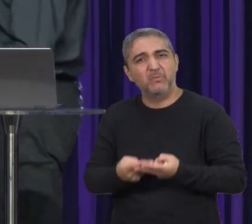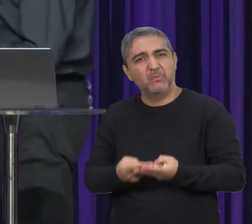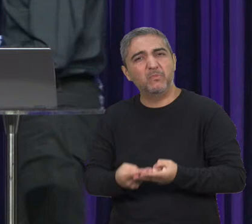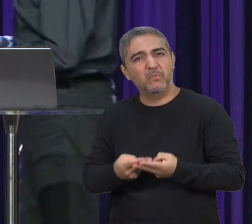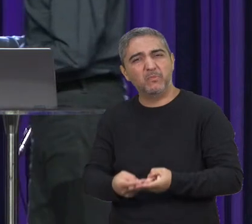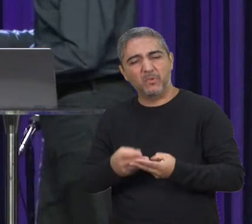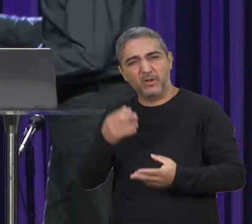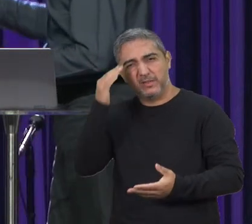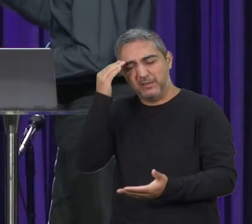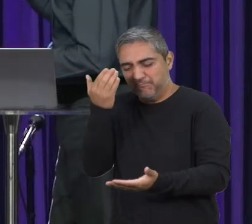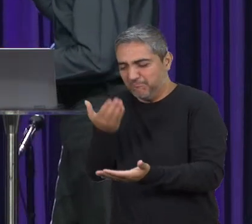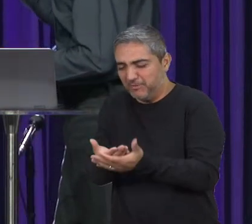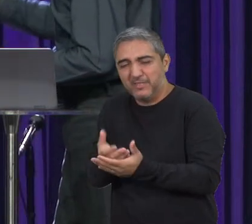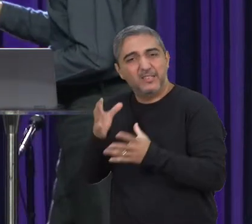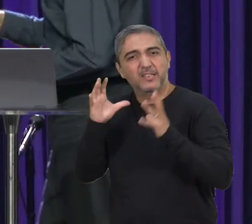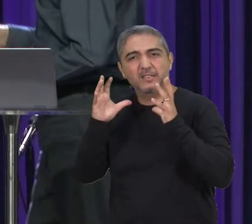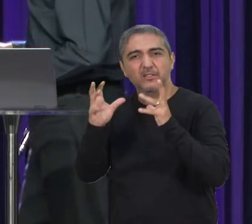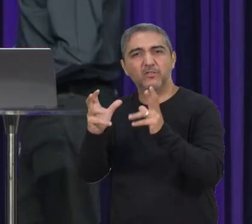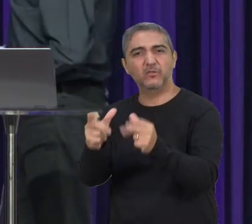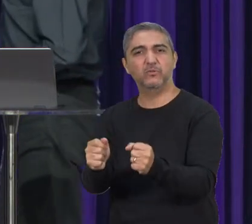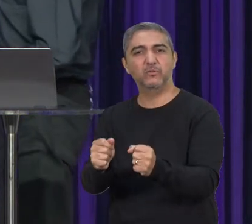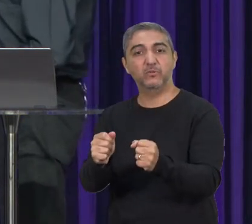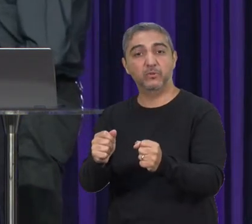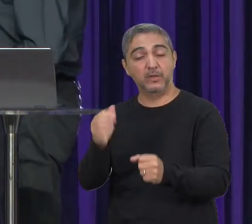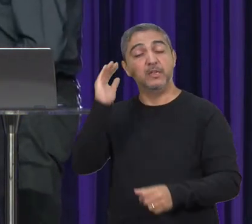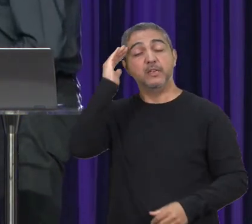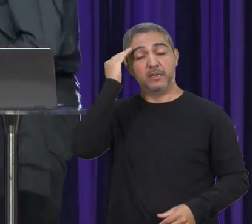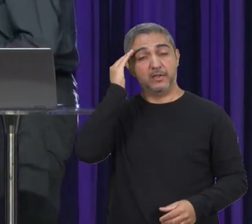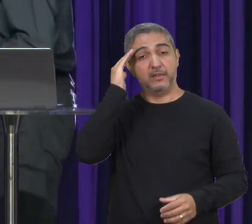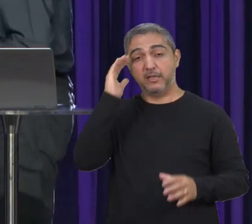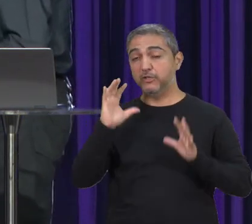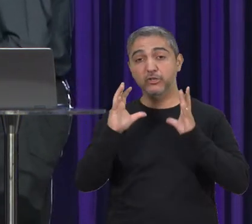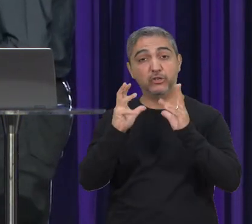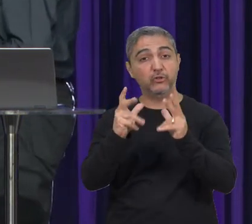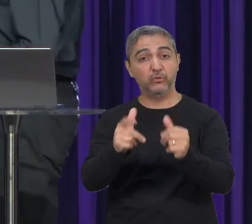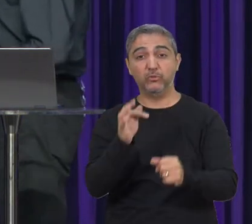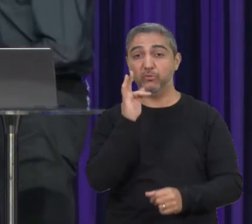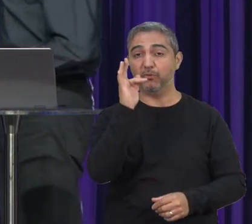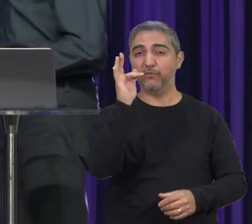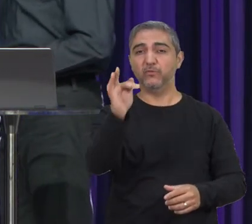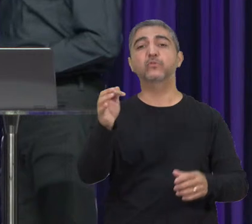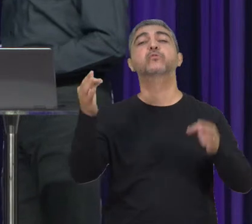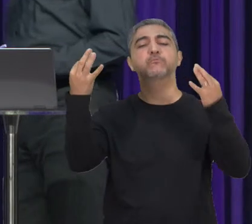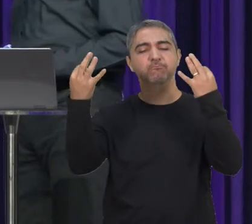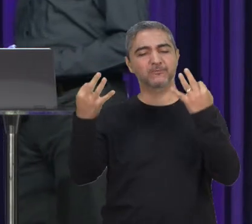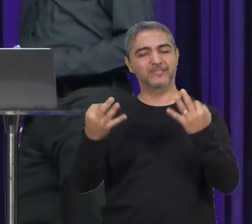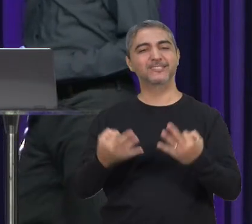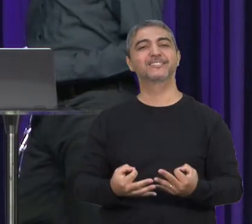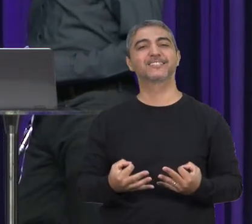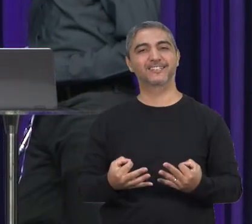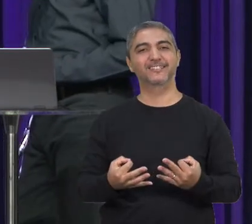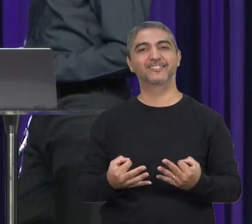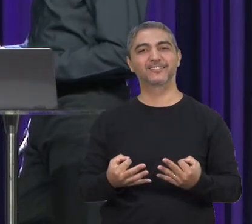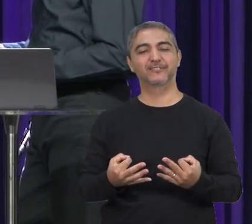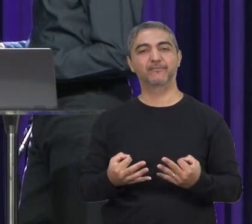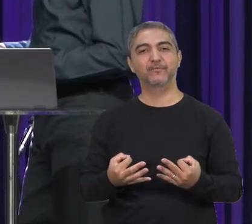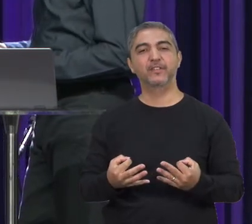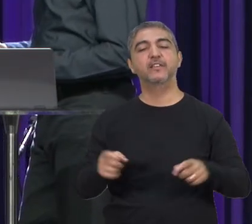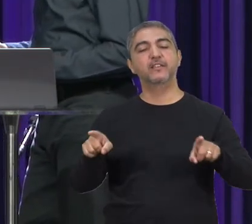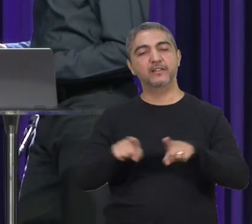crê. O otimismo, porque ele tudo espera. E a